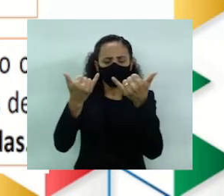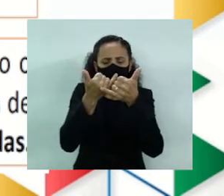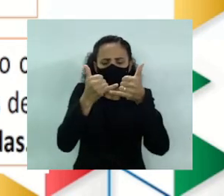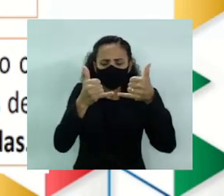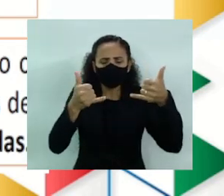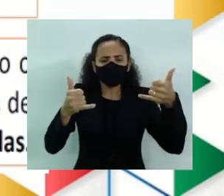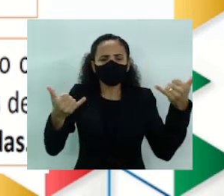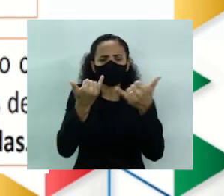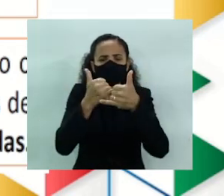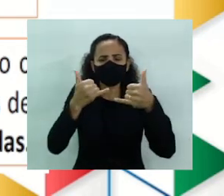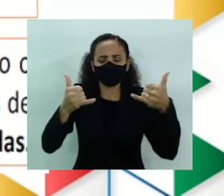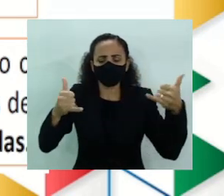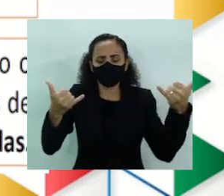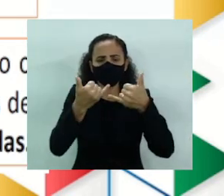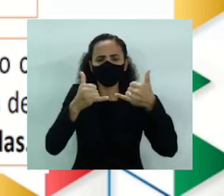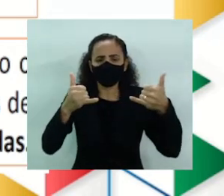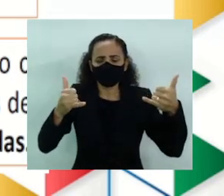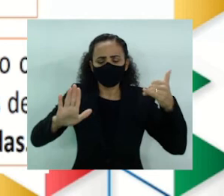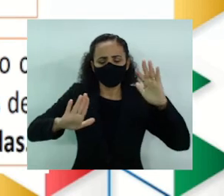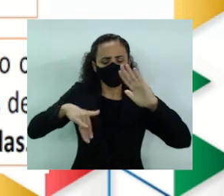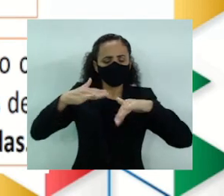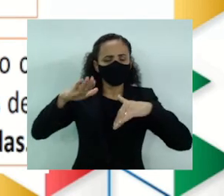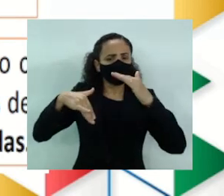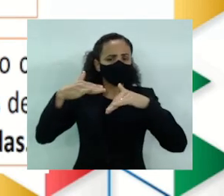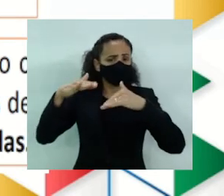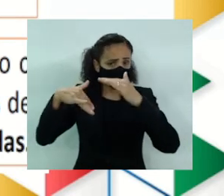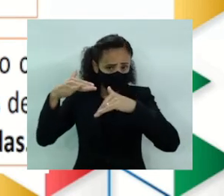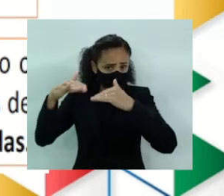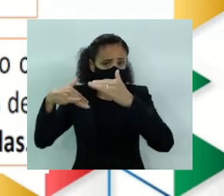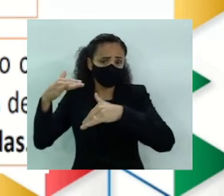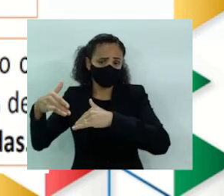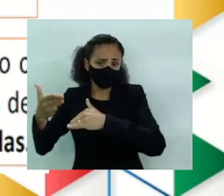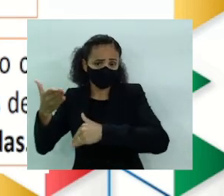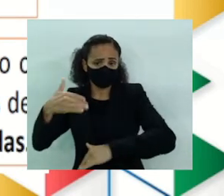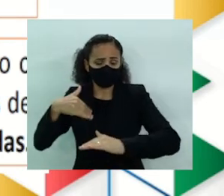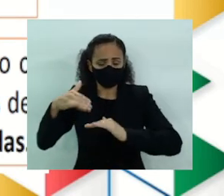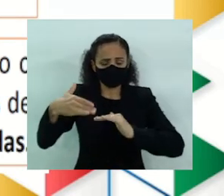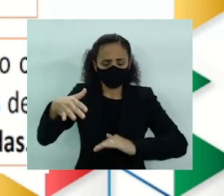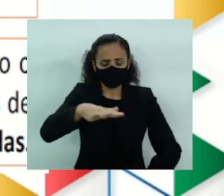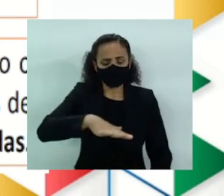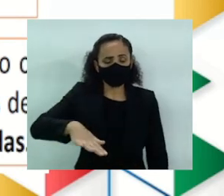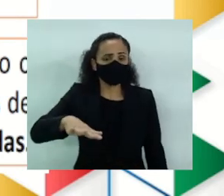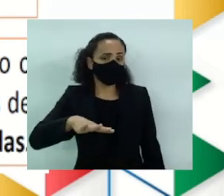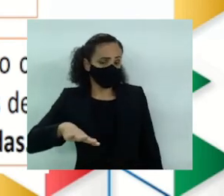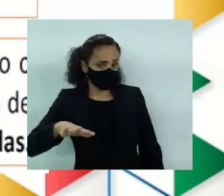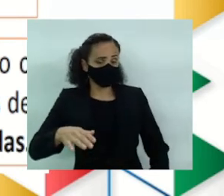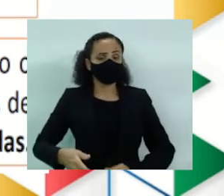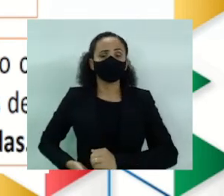é produzida, aqui a geração dessa energia elétrica através das termoelétricas.